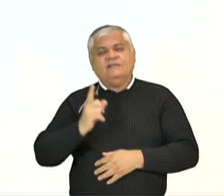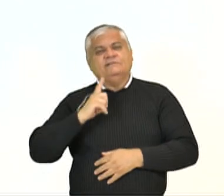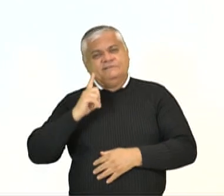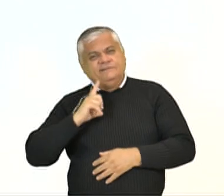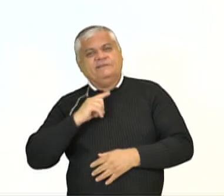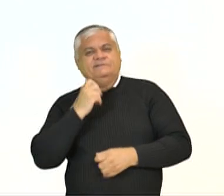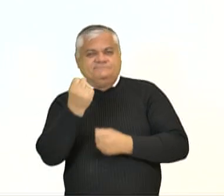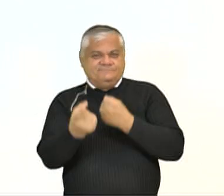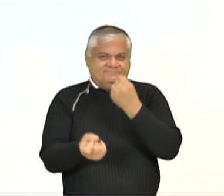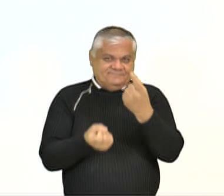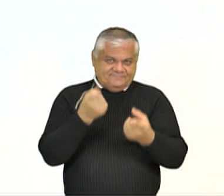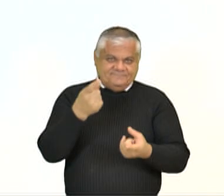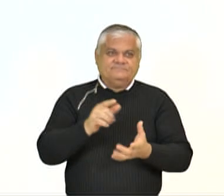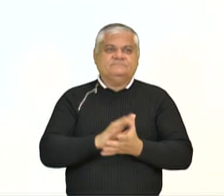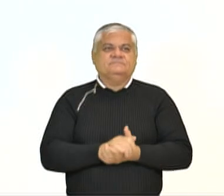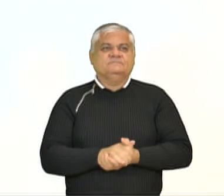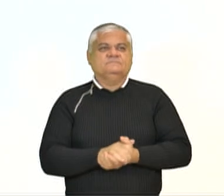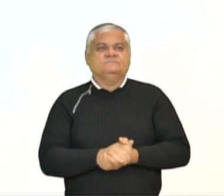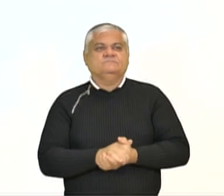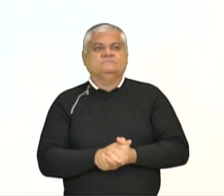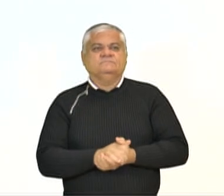agora. Então, vamos lá.